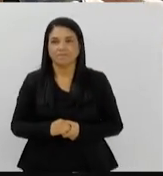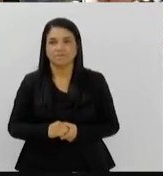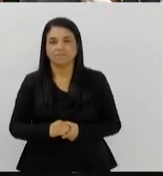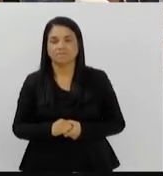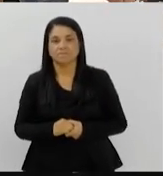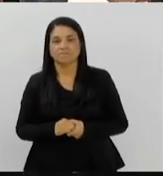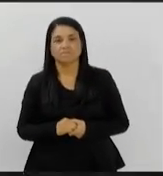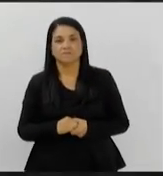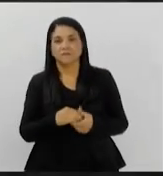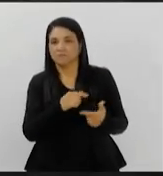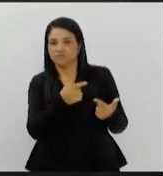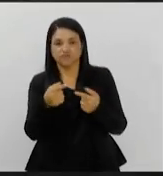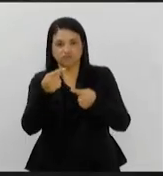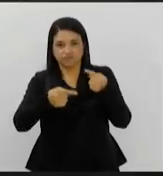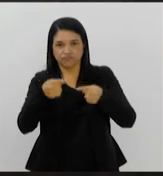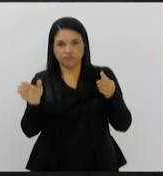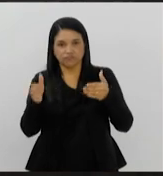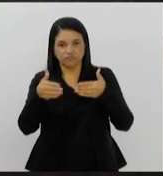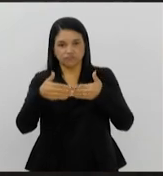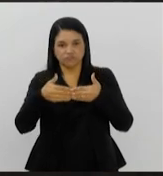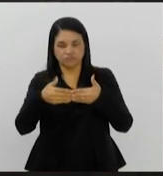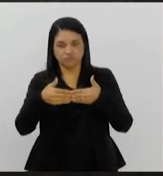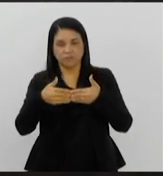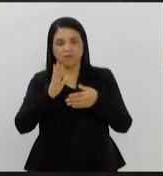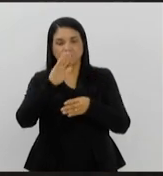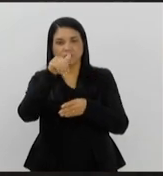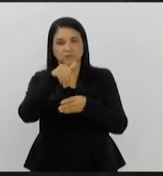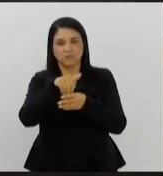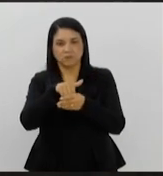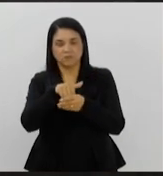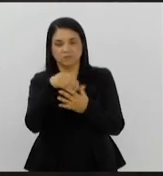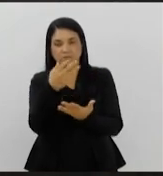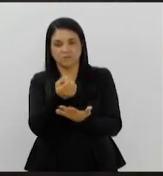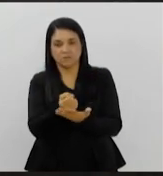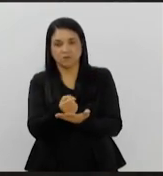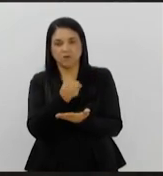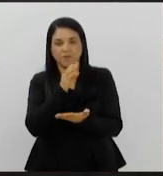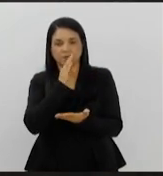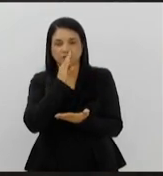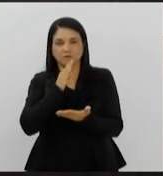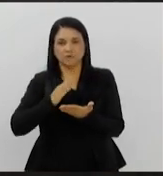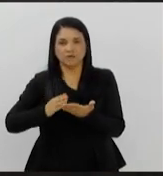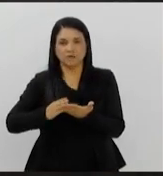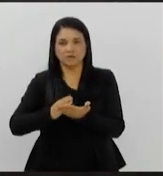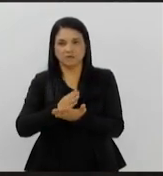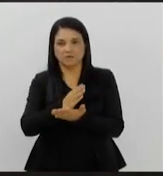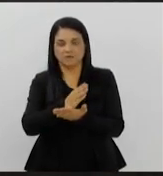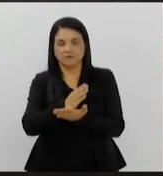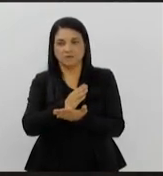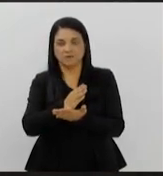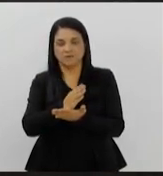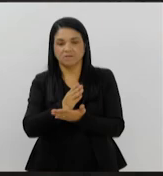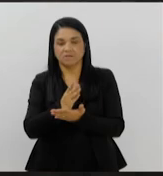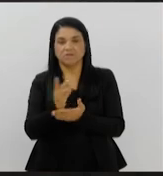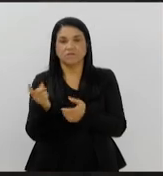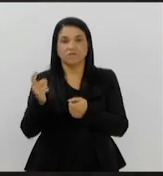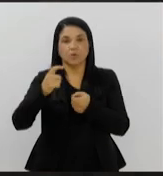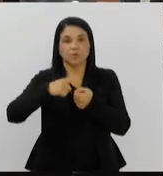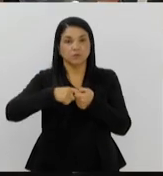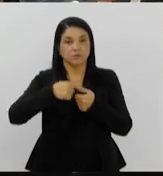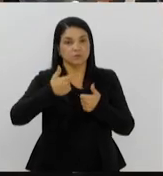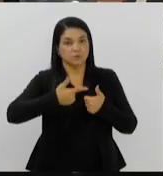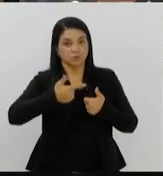Não havendo mais quem queira discutir, encerrada a discussão. Em votação, senhores que aprovam, permaneçam como estão, aprovado em primeira e retorna em